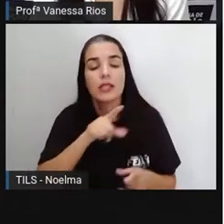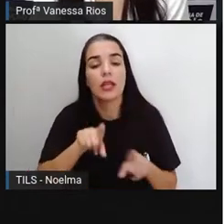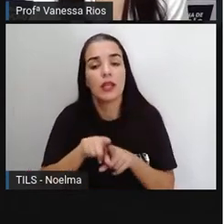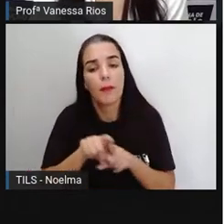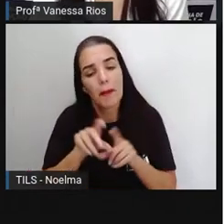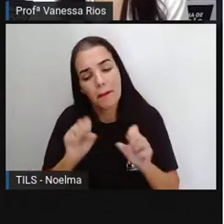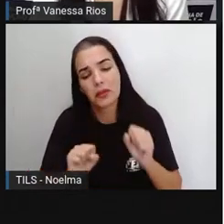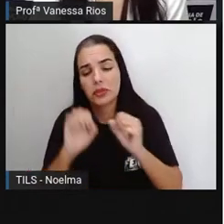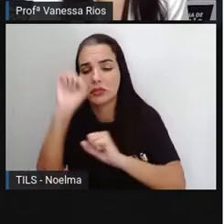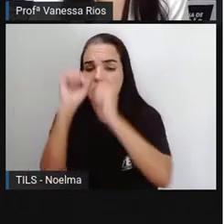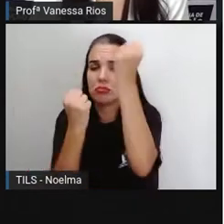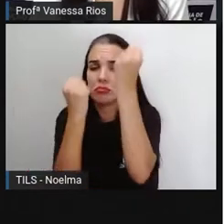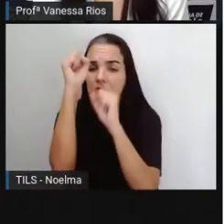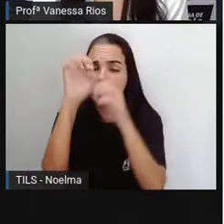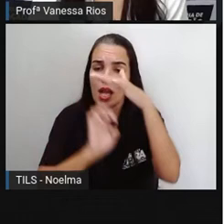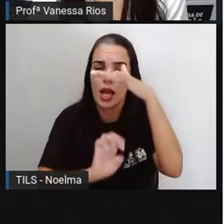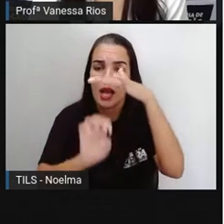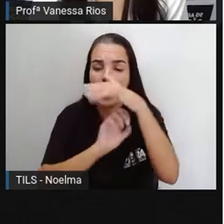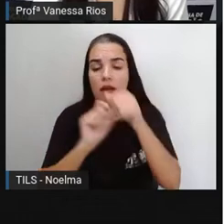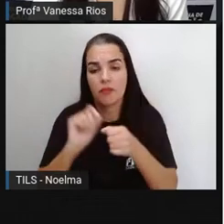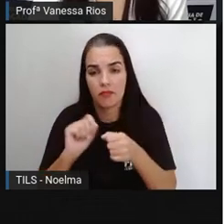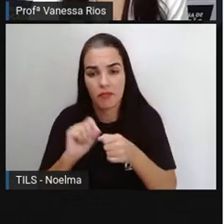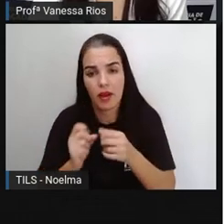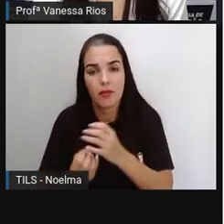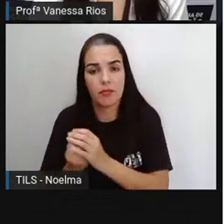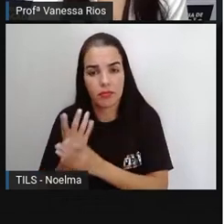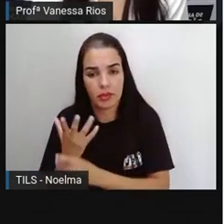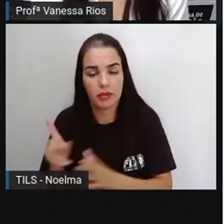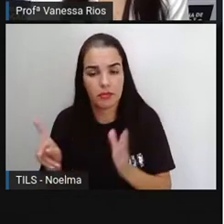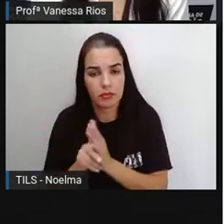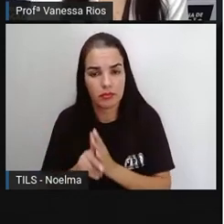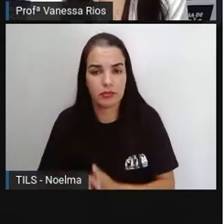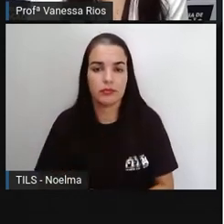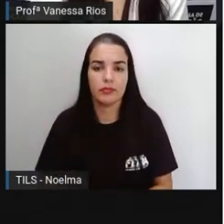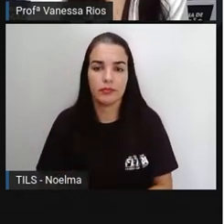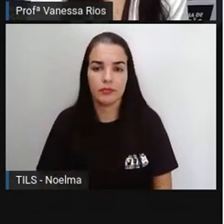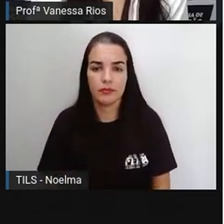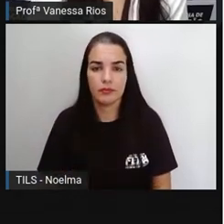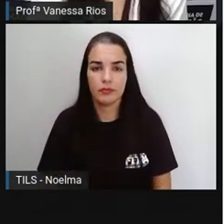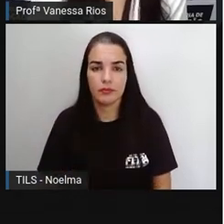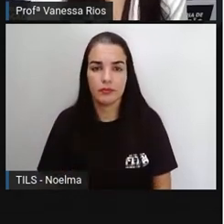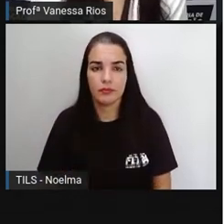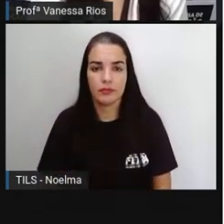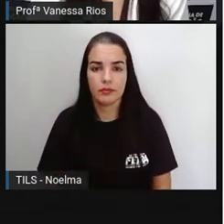também são utilizadas em variados objetos do nosso cotidiano.